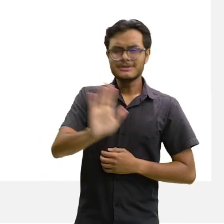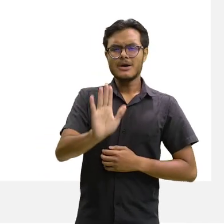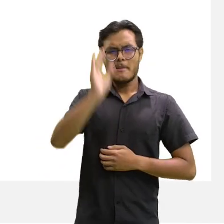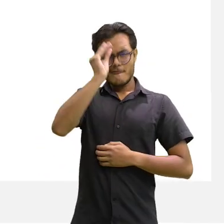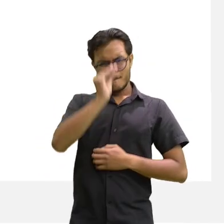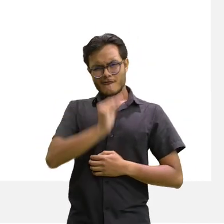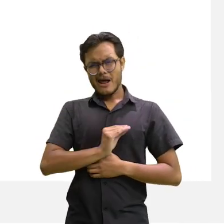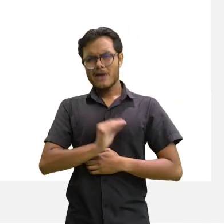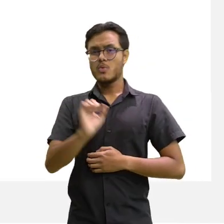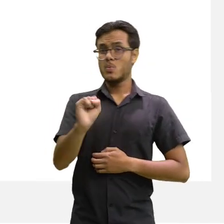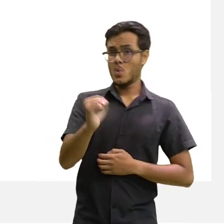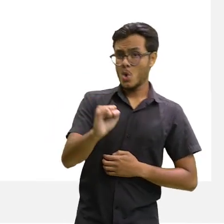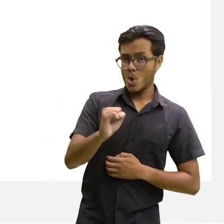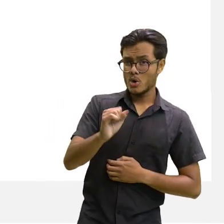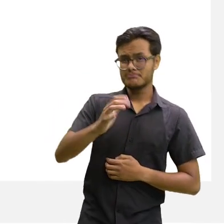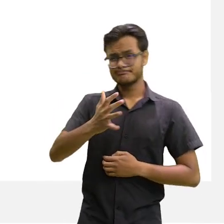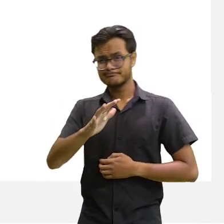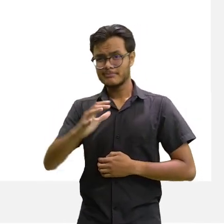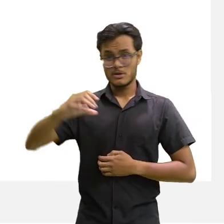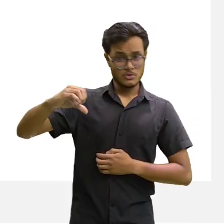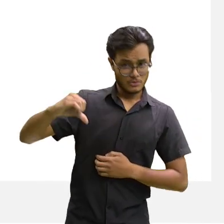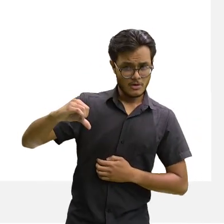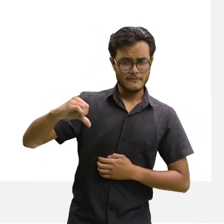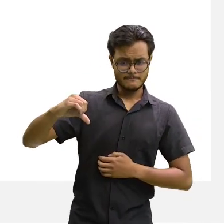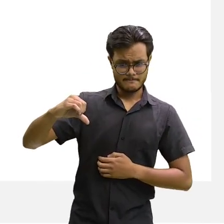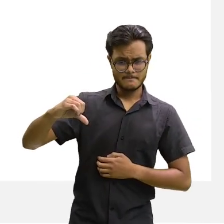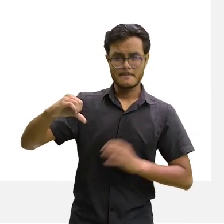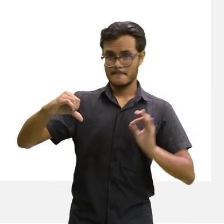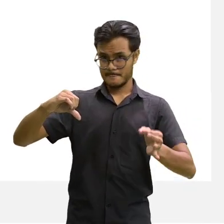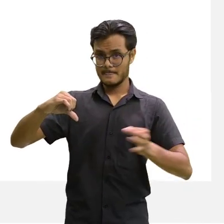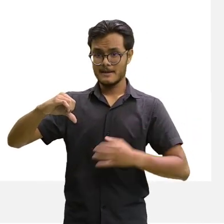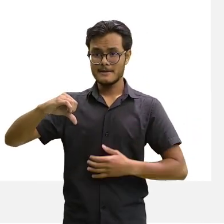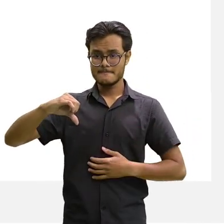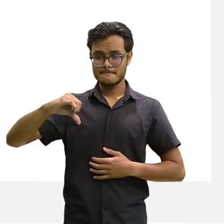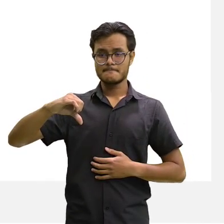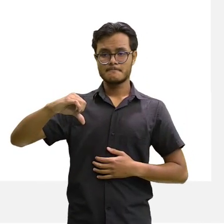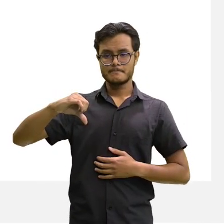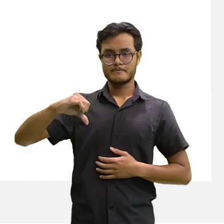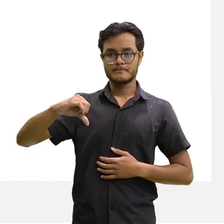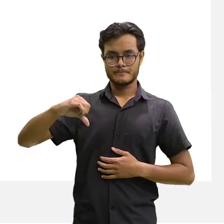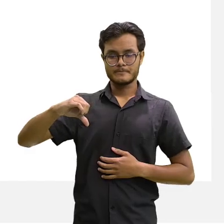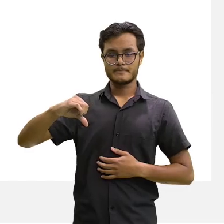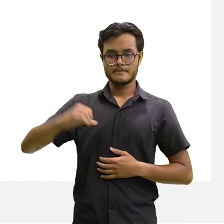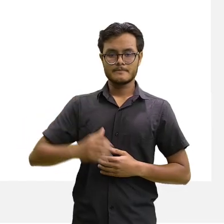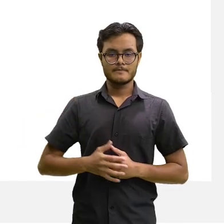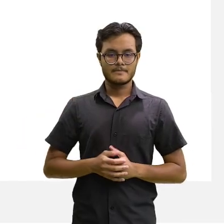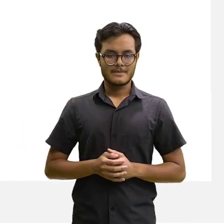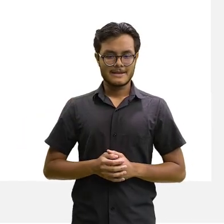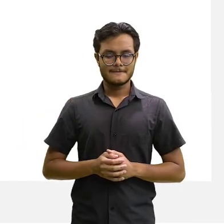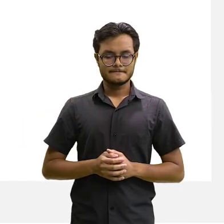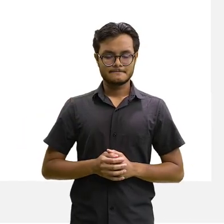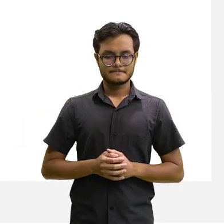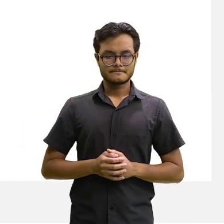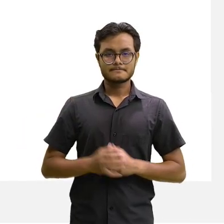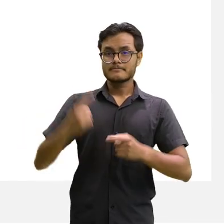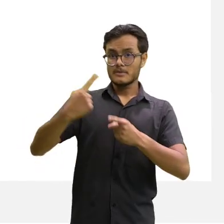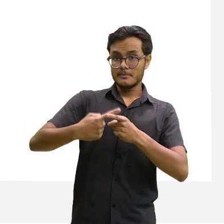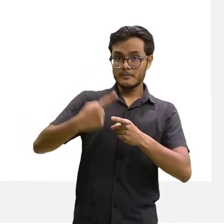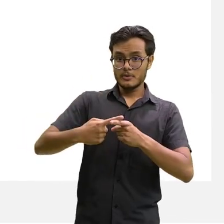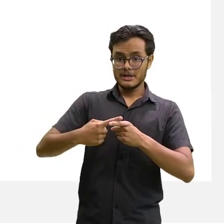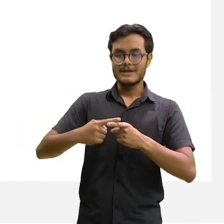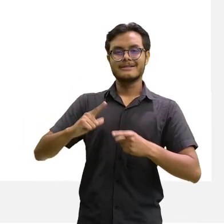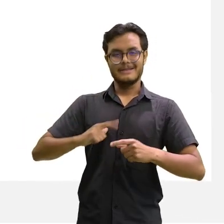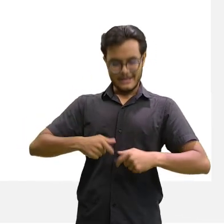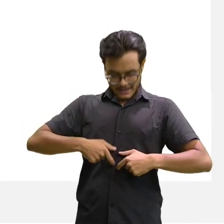8,5, 9. Justamente por quê? Porque nesse pH, as enzimas pancreáticas